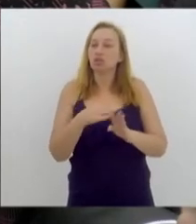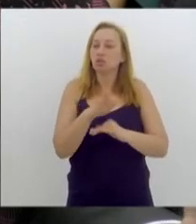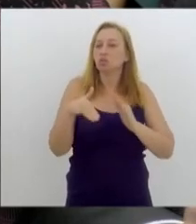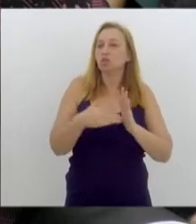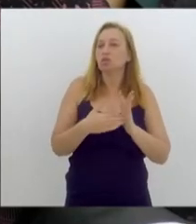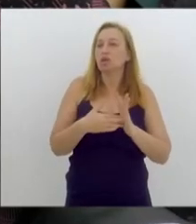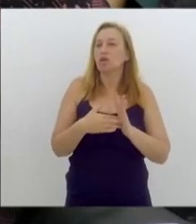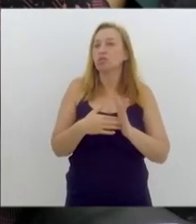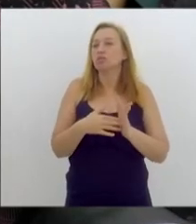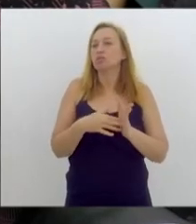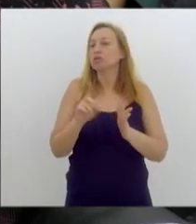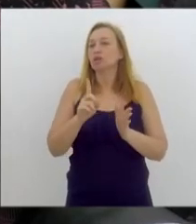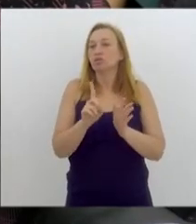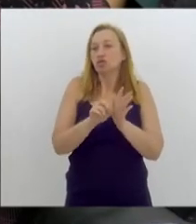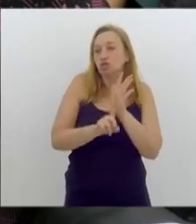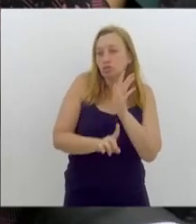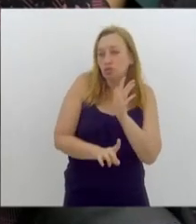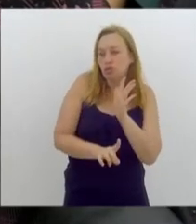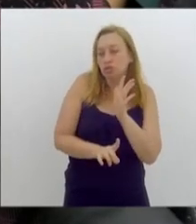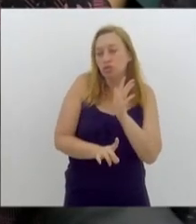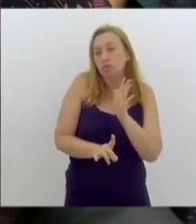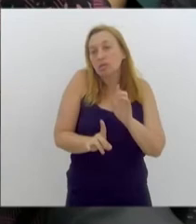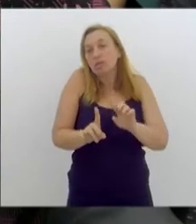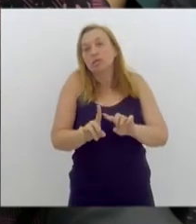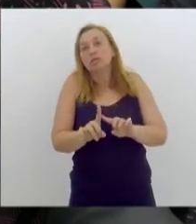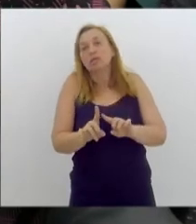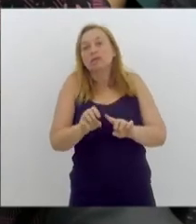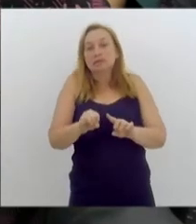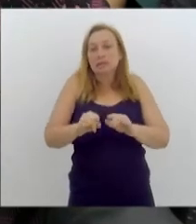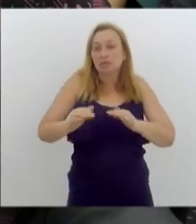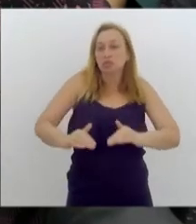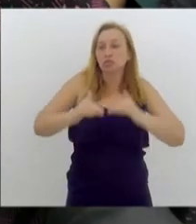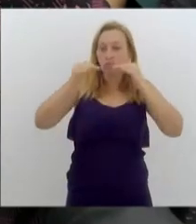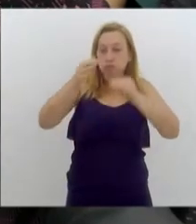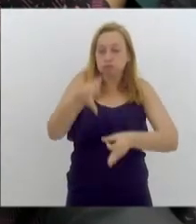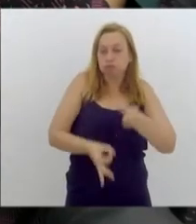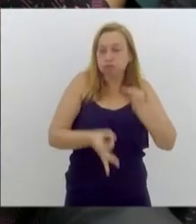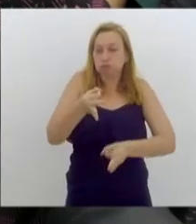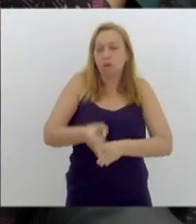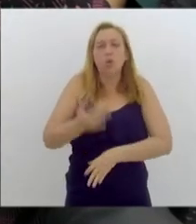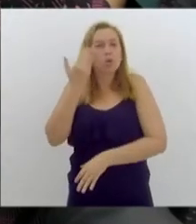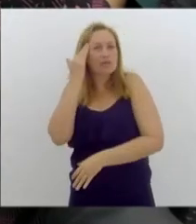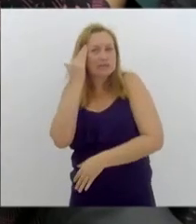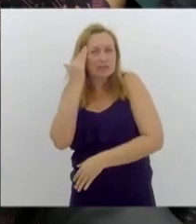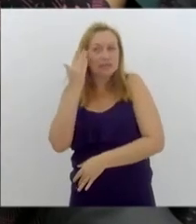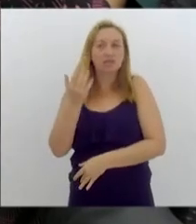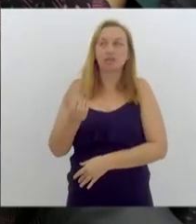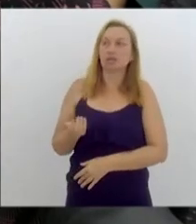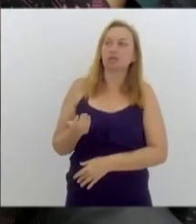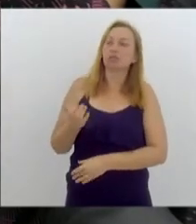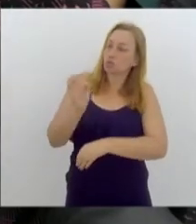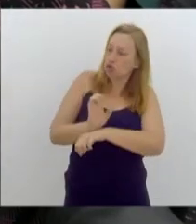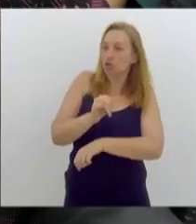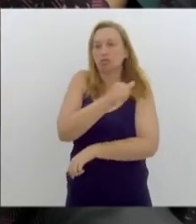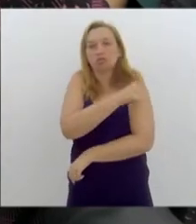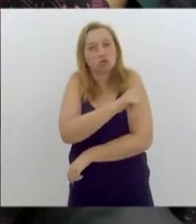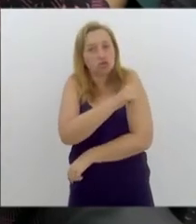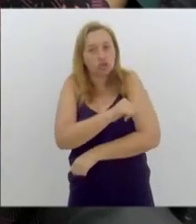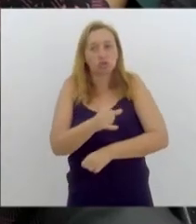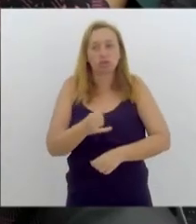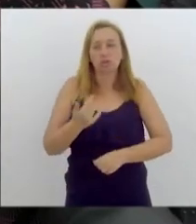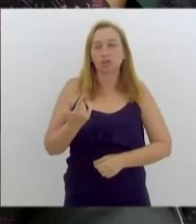não fossem reduzidas dessa forma se o Supremo entender nesse caso o estado do Rio de Janeiro